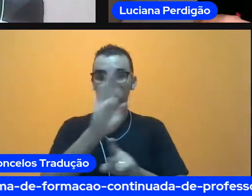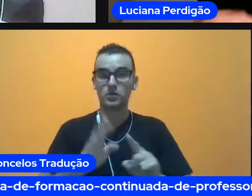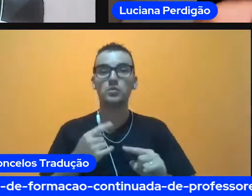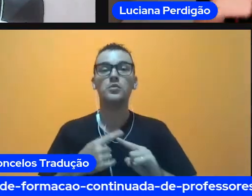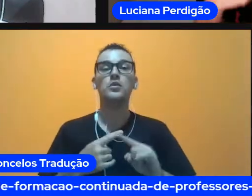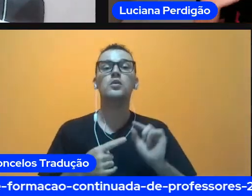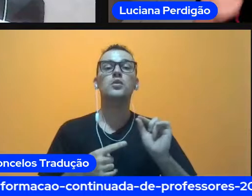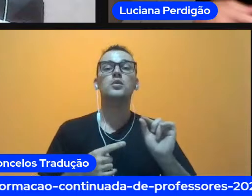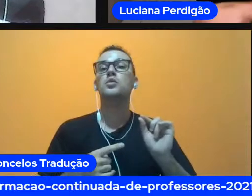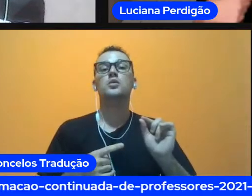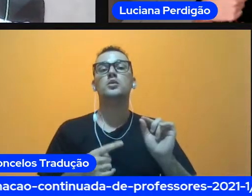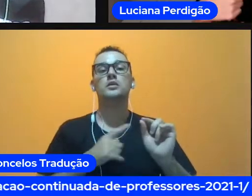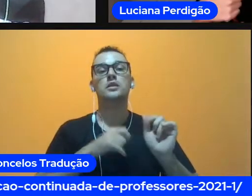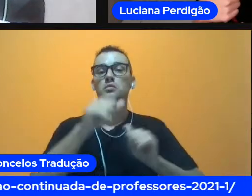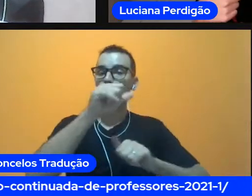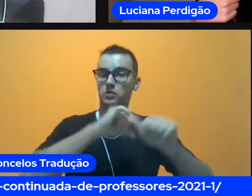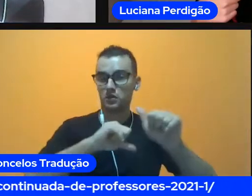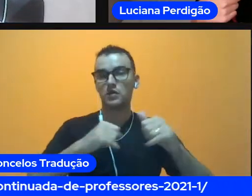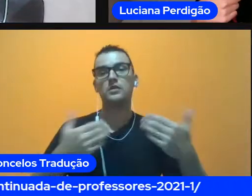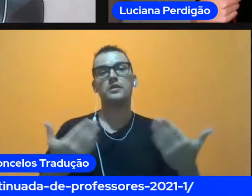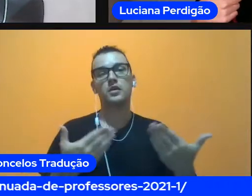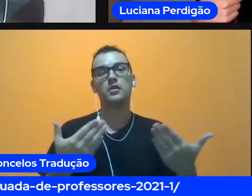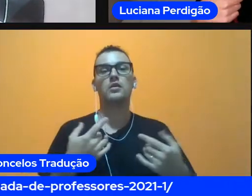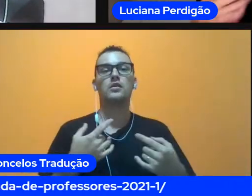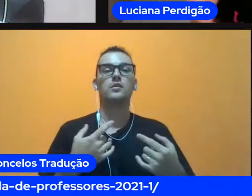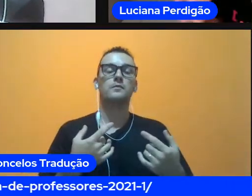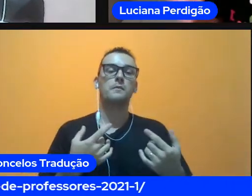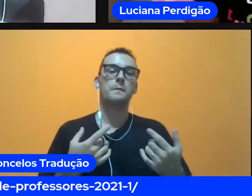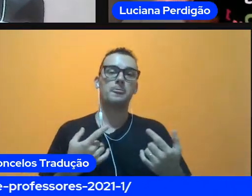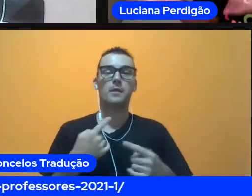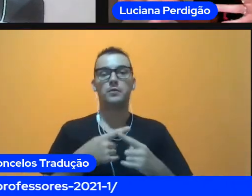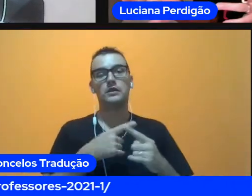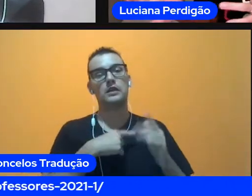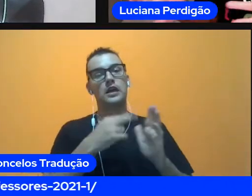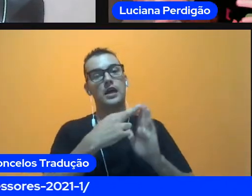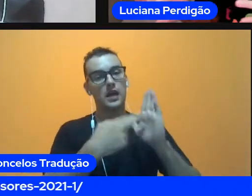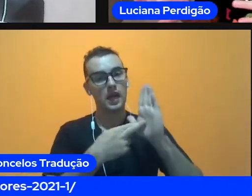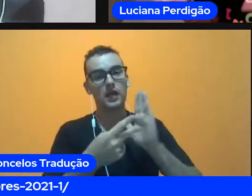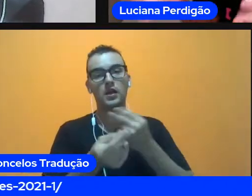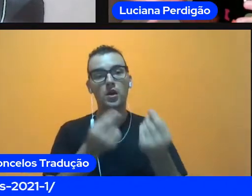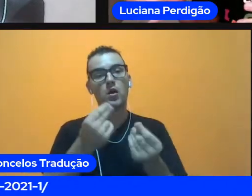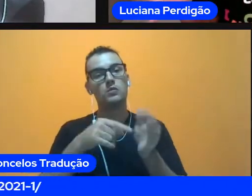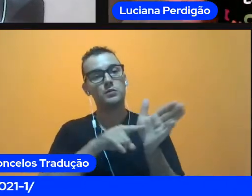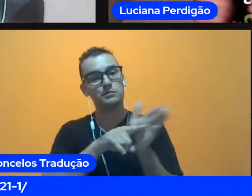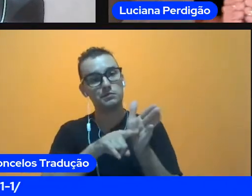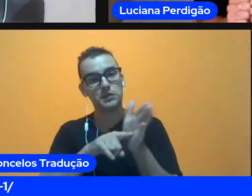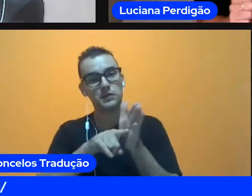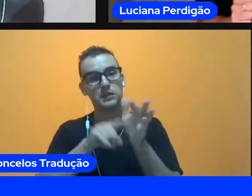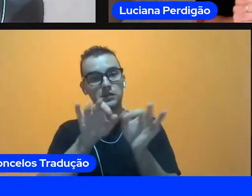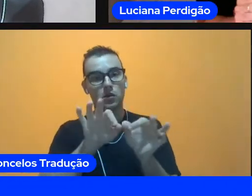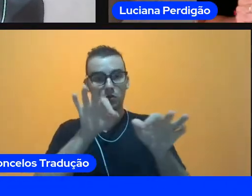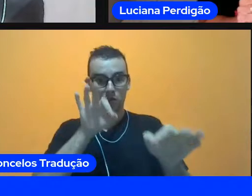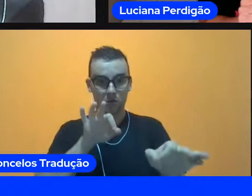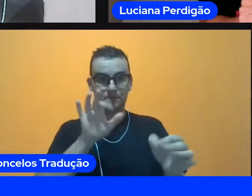parece que com essas mudanças, né, de protocolos de pesquisa online,